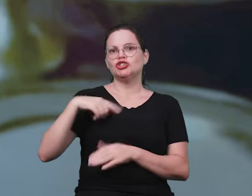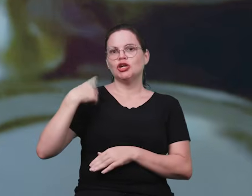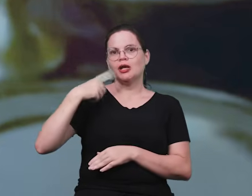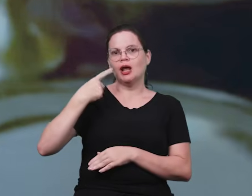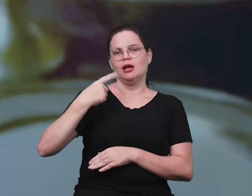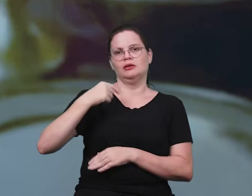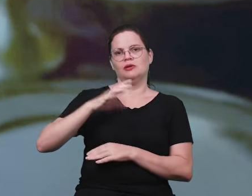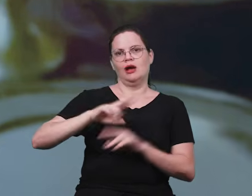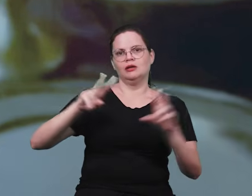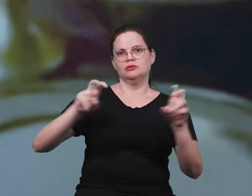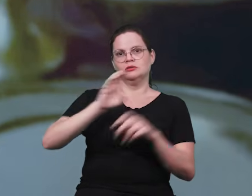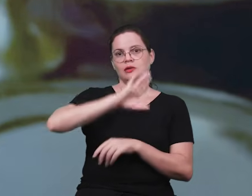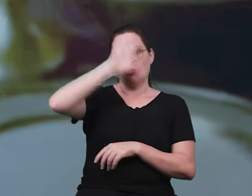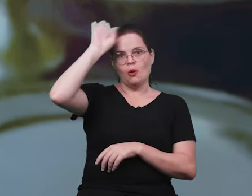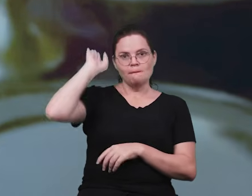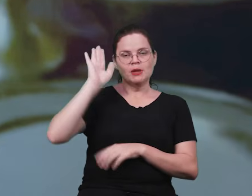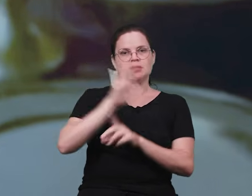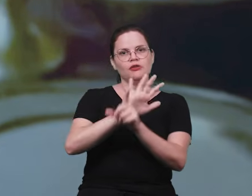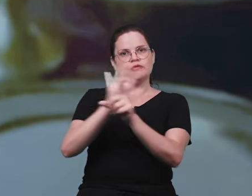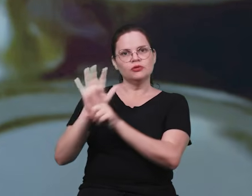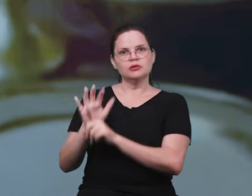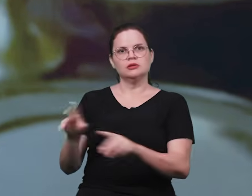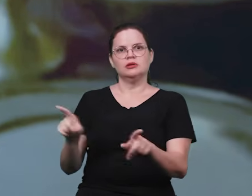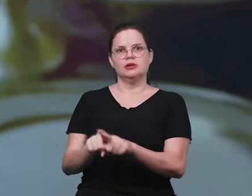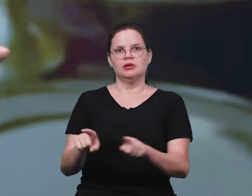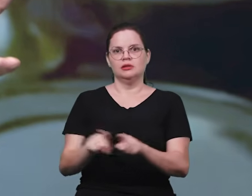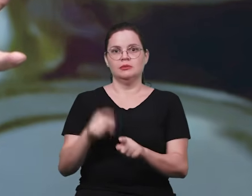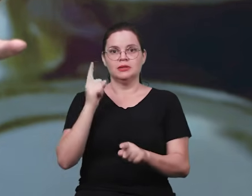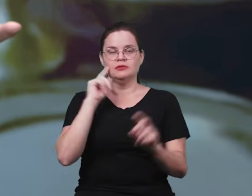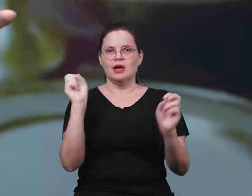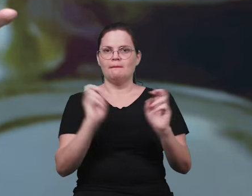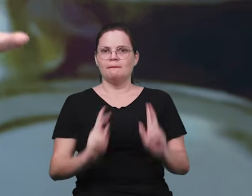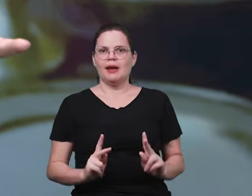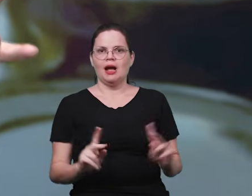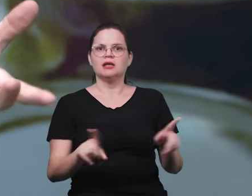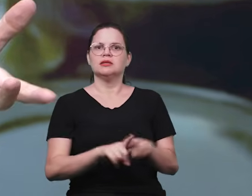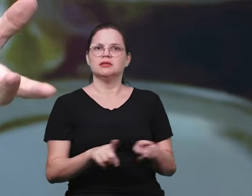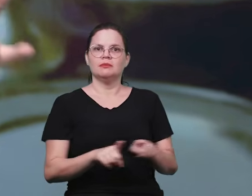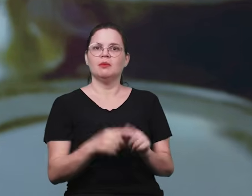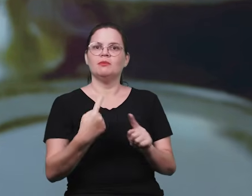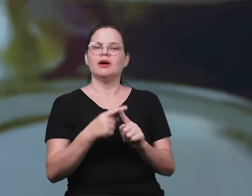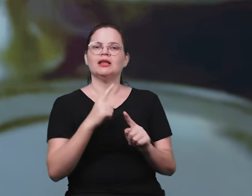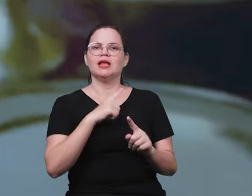a paz romana, o fato dos missionários, isso teve uma importância